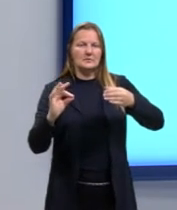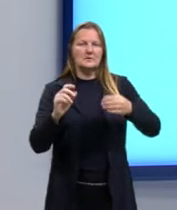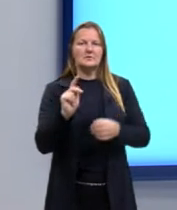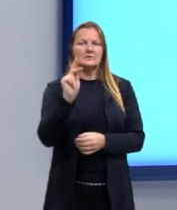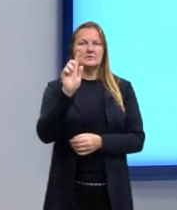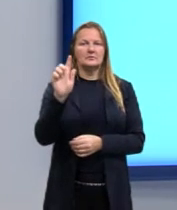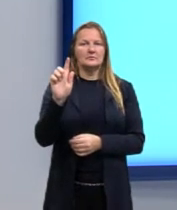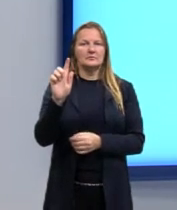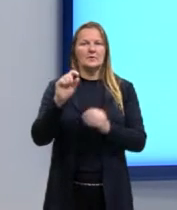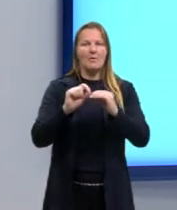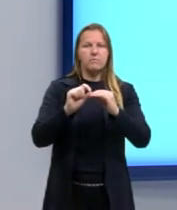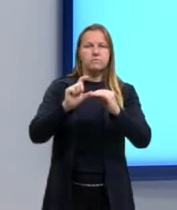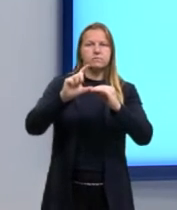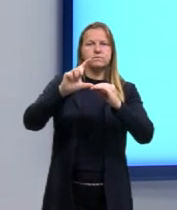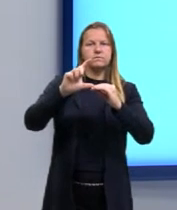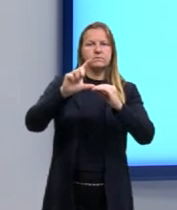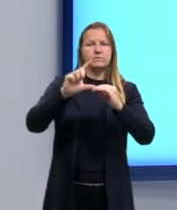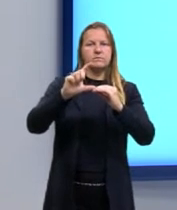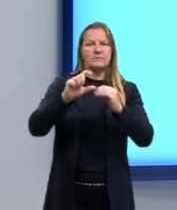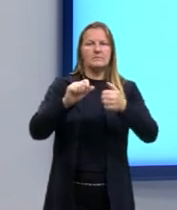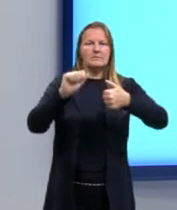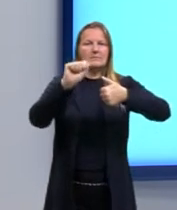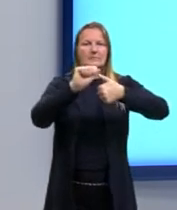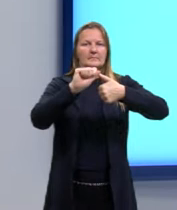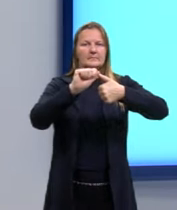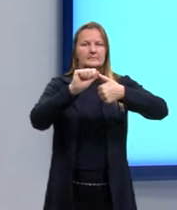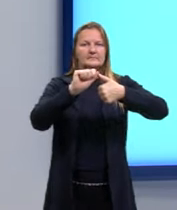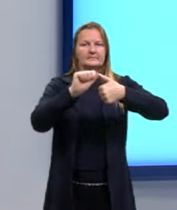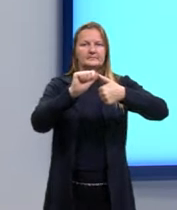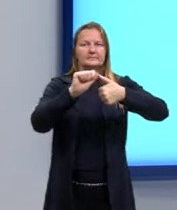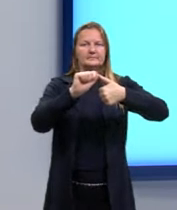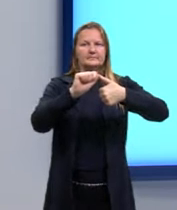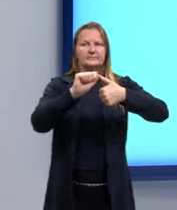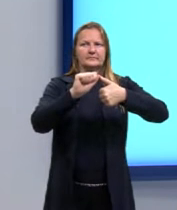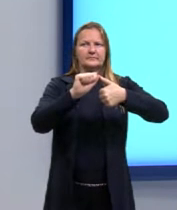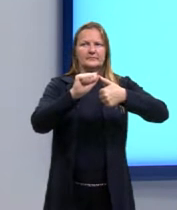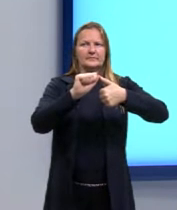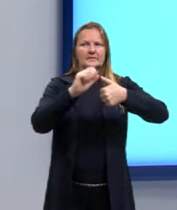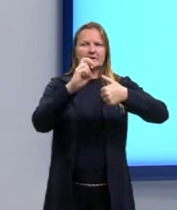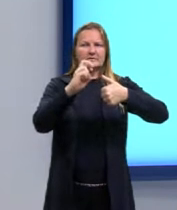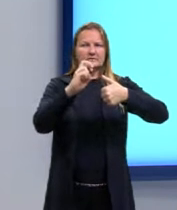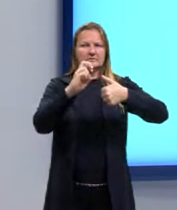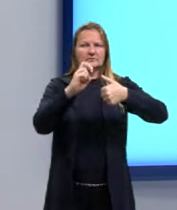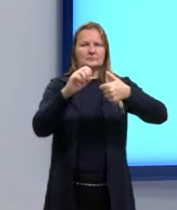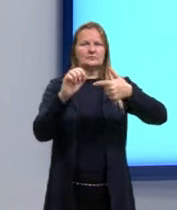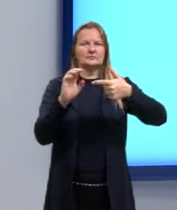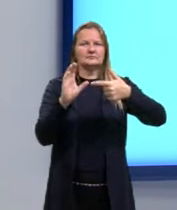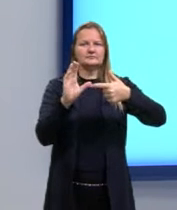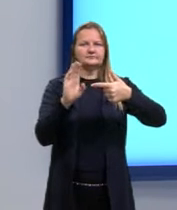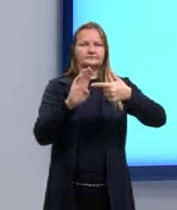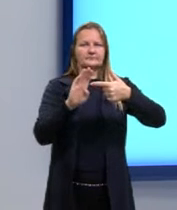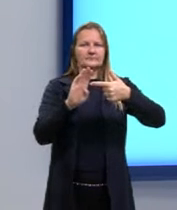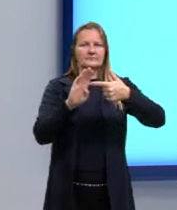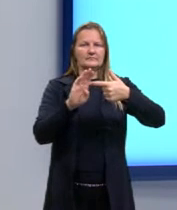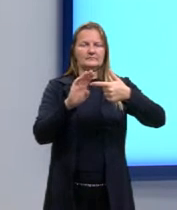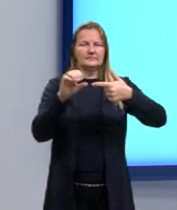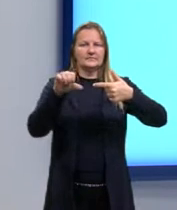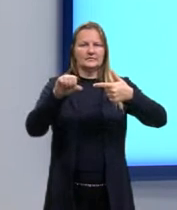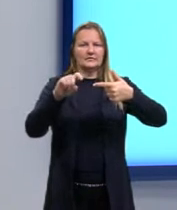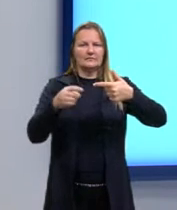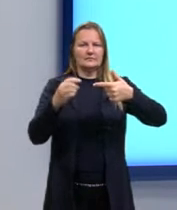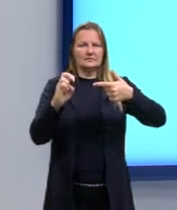quilograma for superior a alternativa A5 kg alternativa B